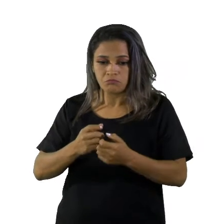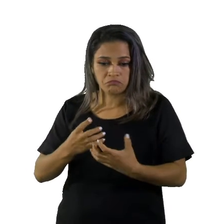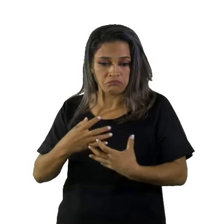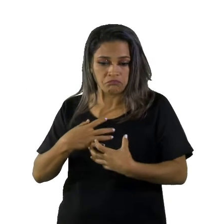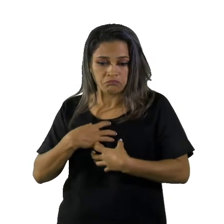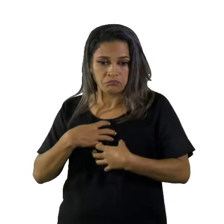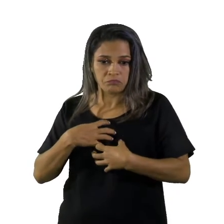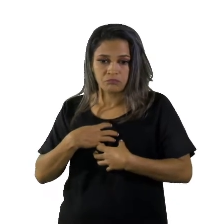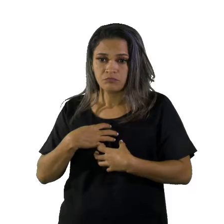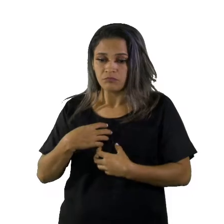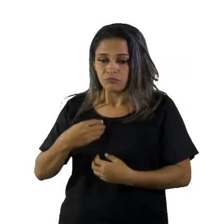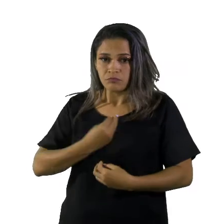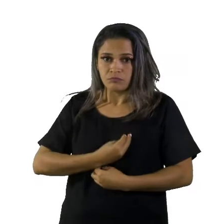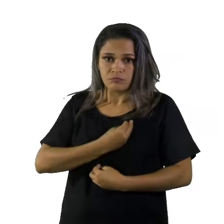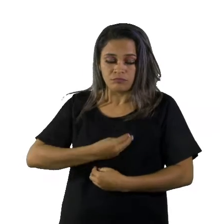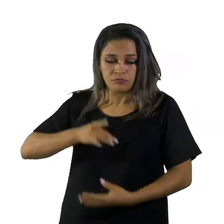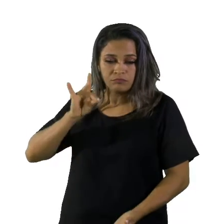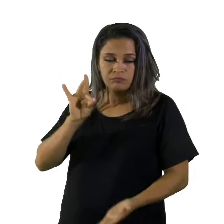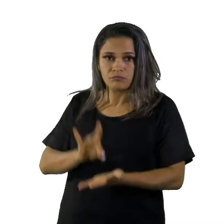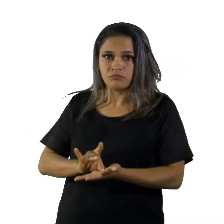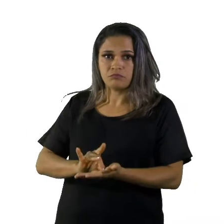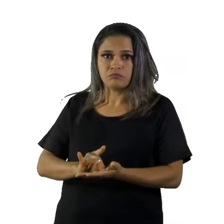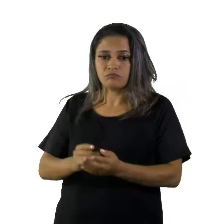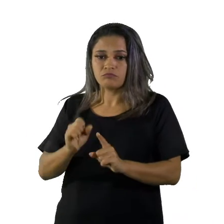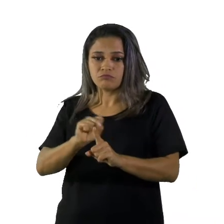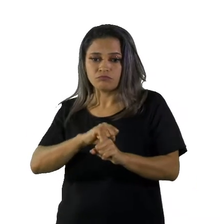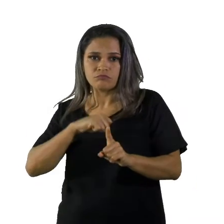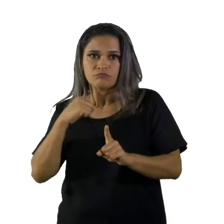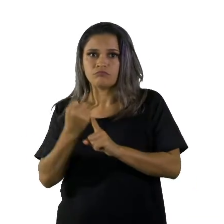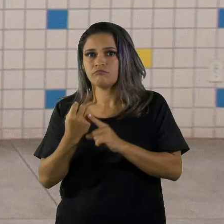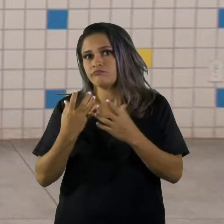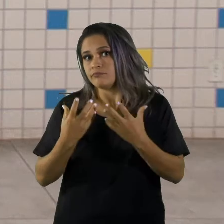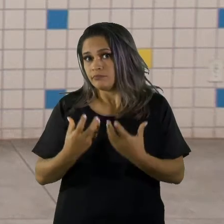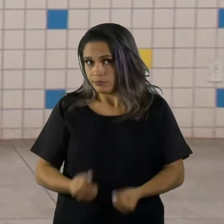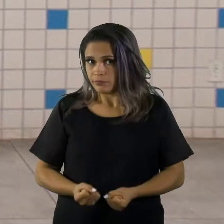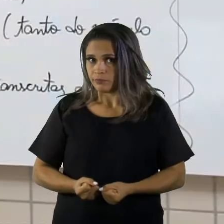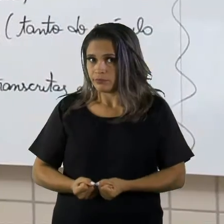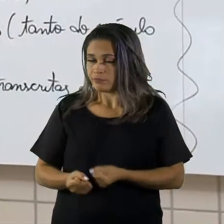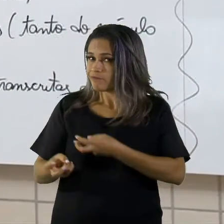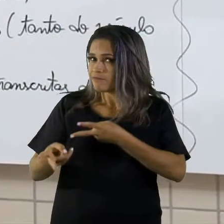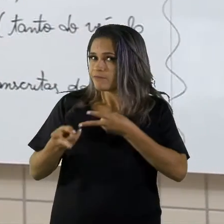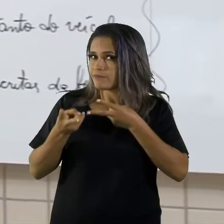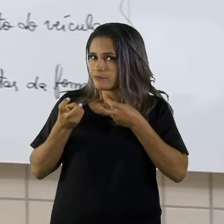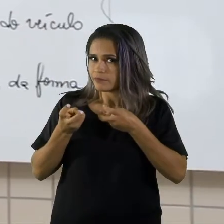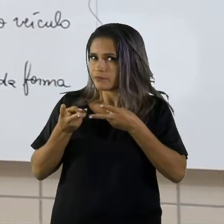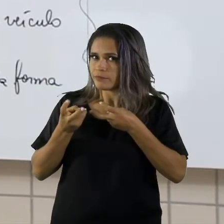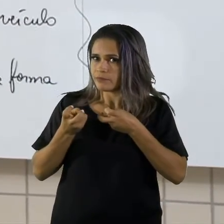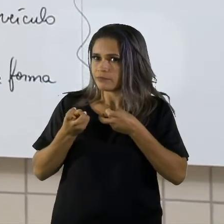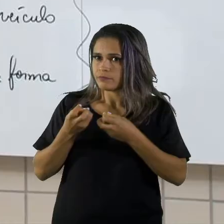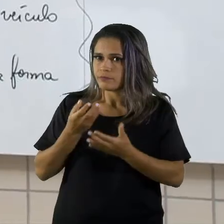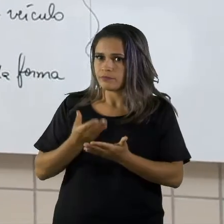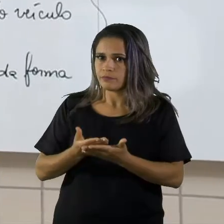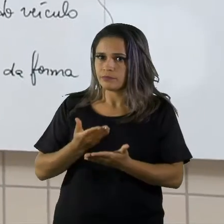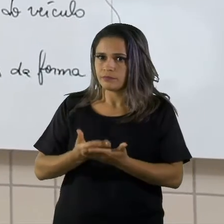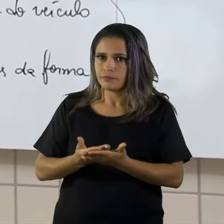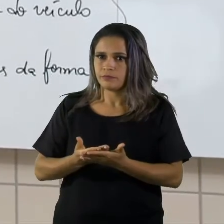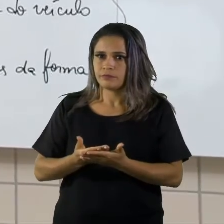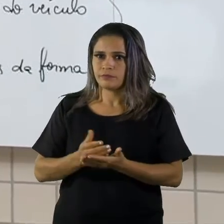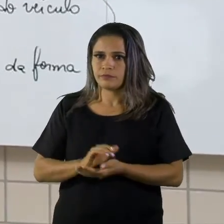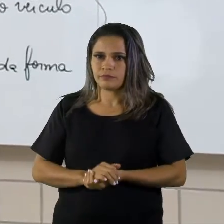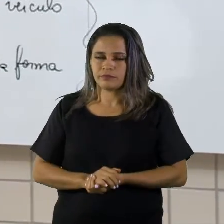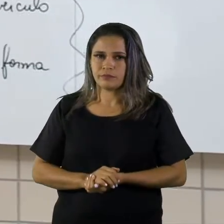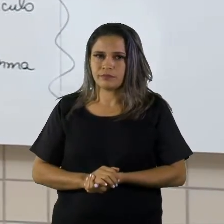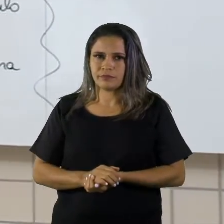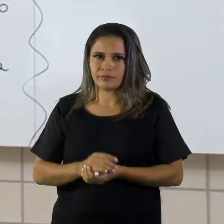vida real não são socialmente aceitáveis. Perceberam aí, estudantes, que o veículo de comunicação ele já